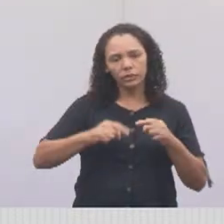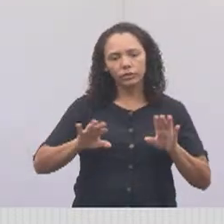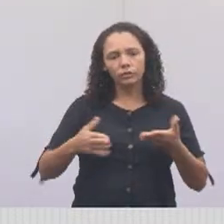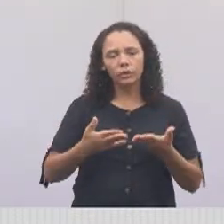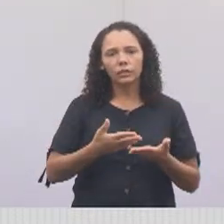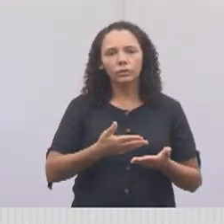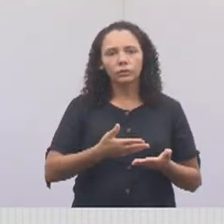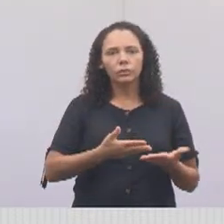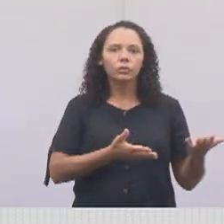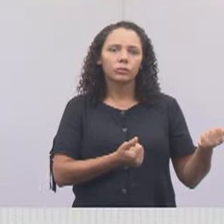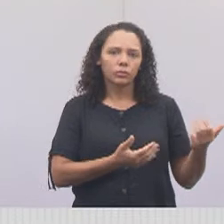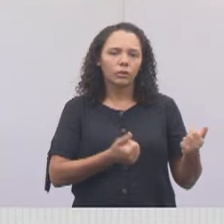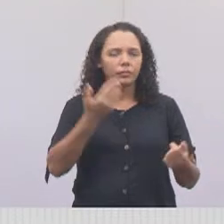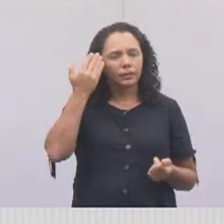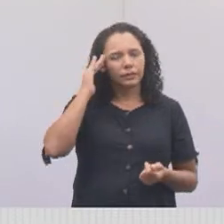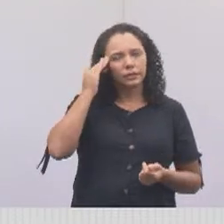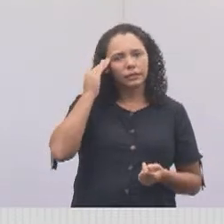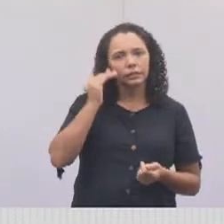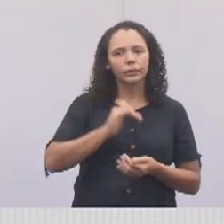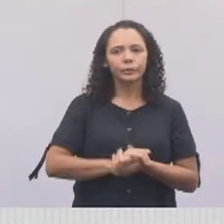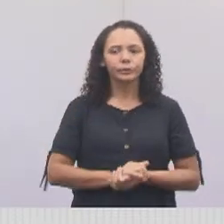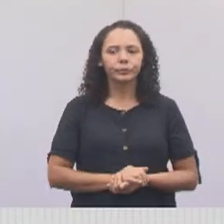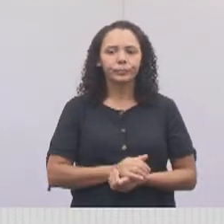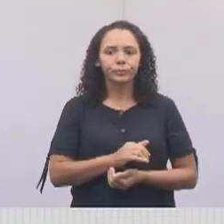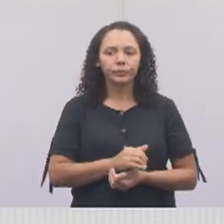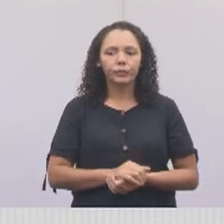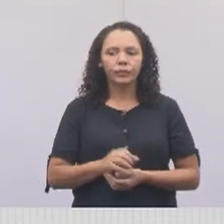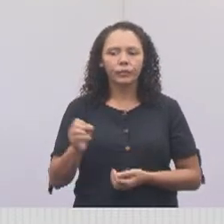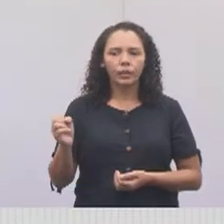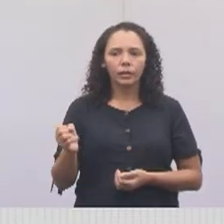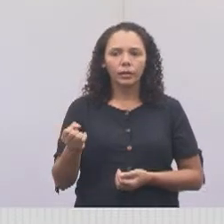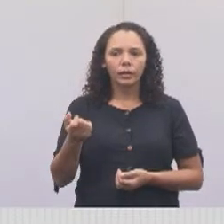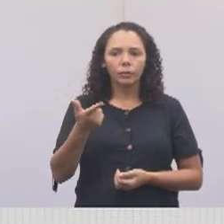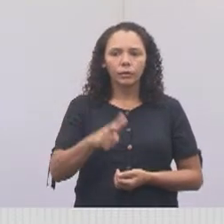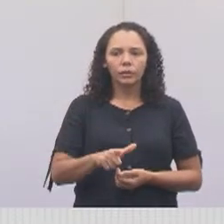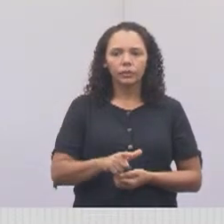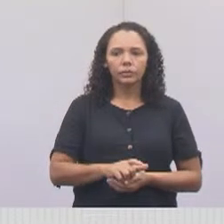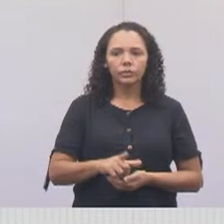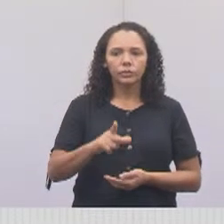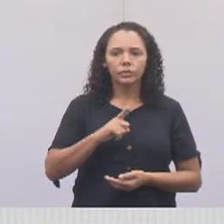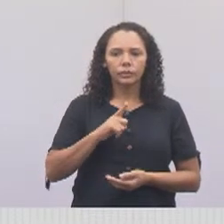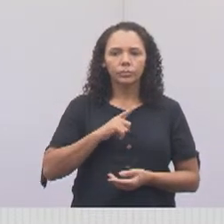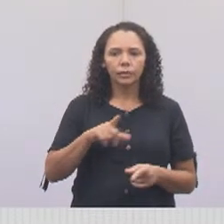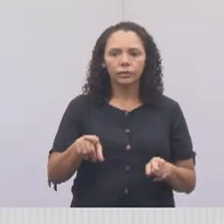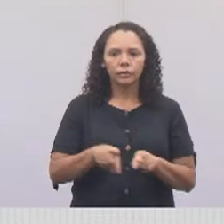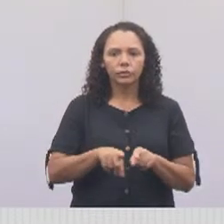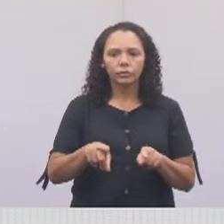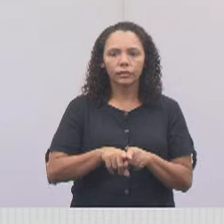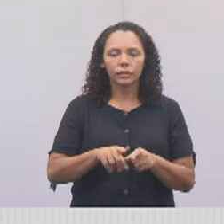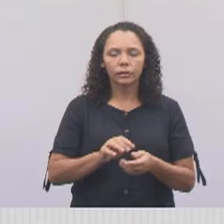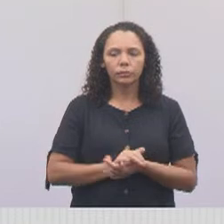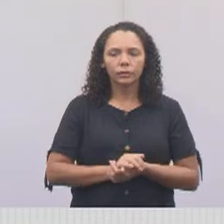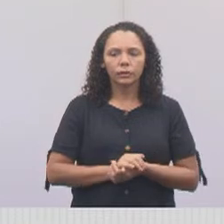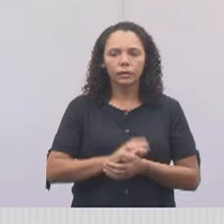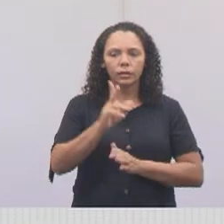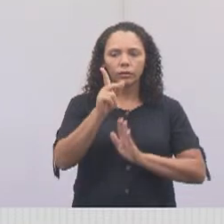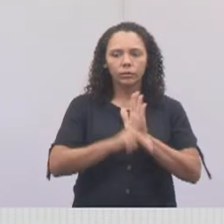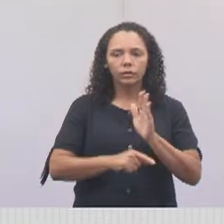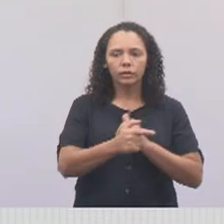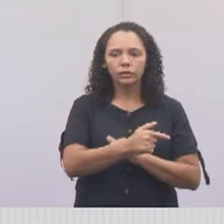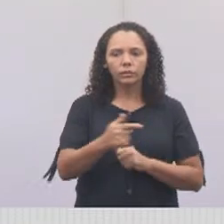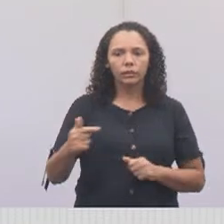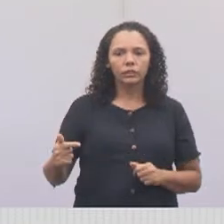jovem. Próximo. Tivemos aqui também o convite, né, o projeto A